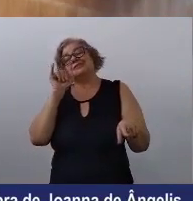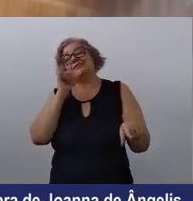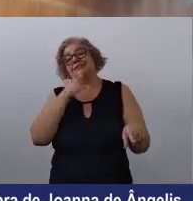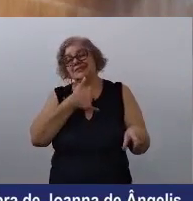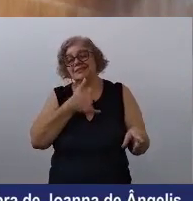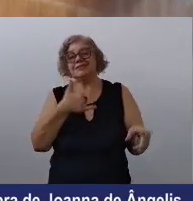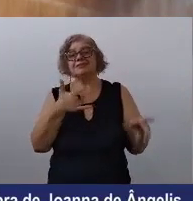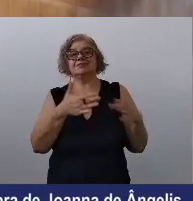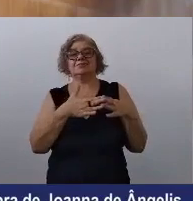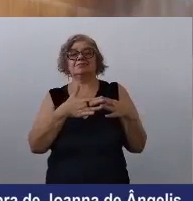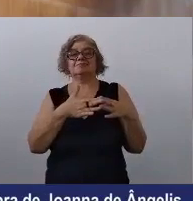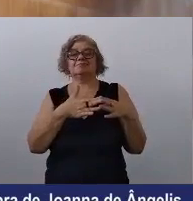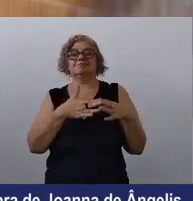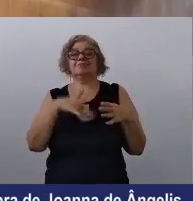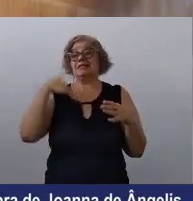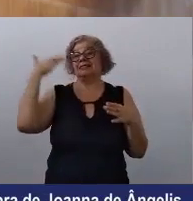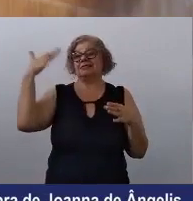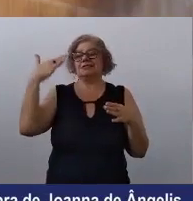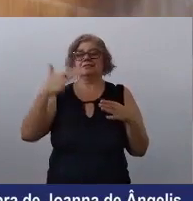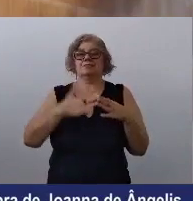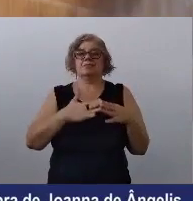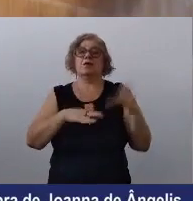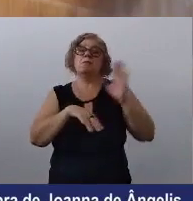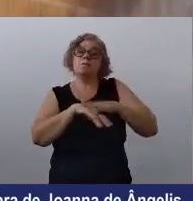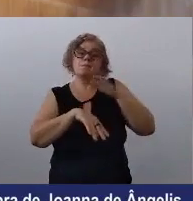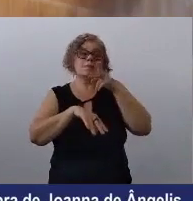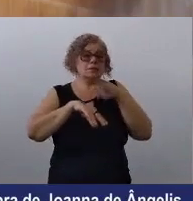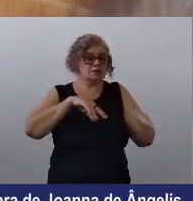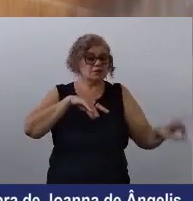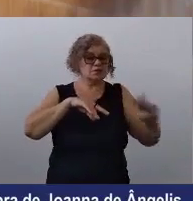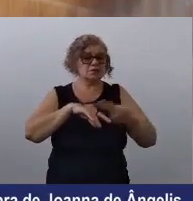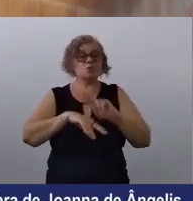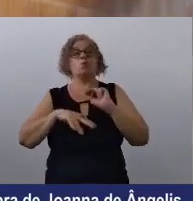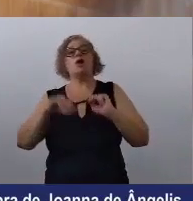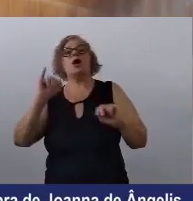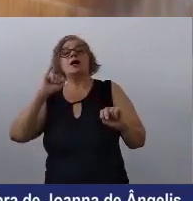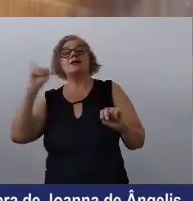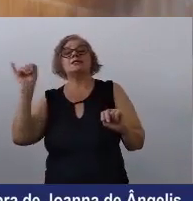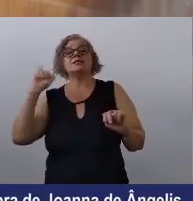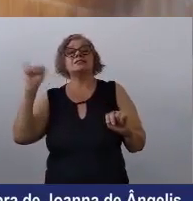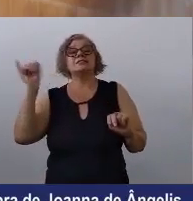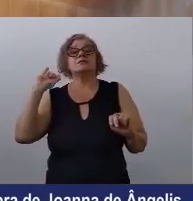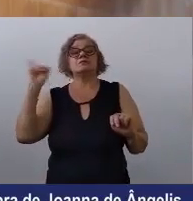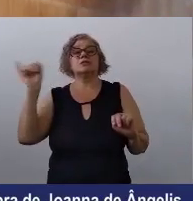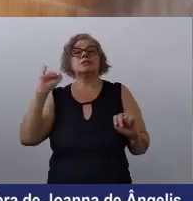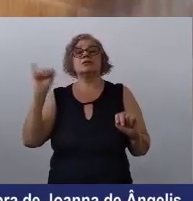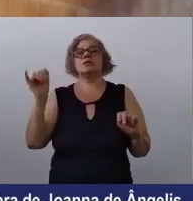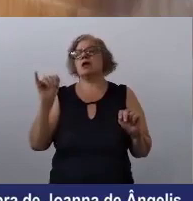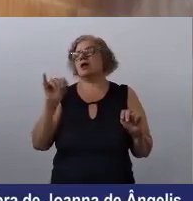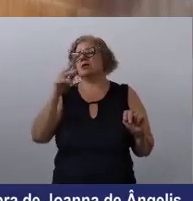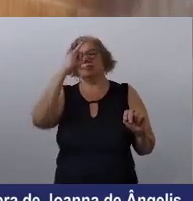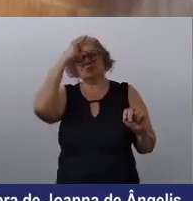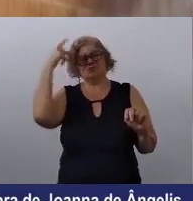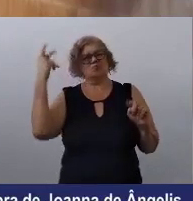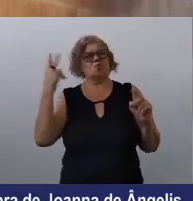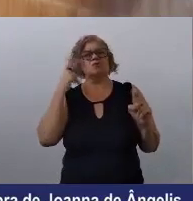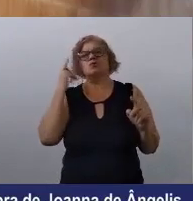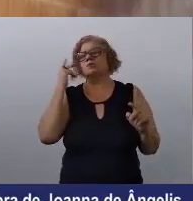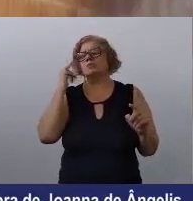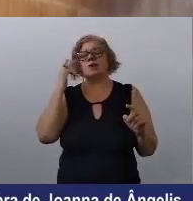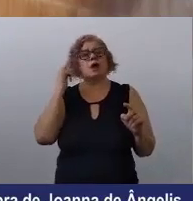da época. Teve mais uma encarnação na Itália, anônima, e